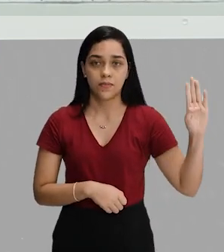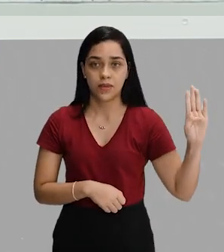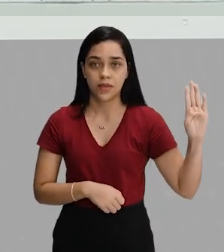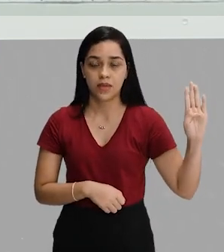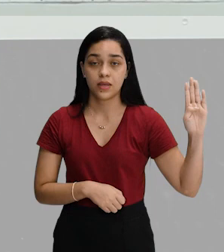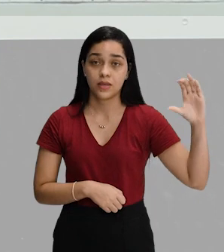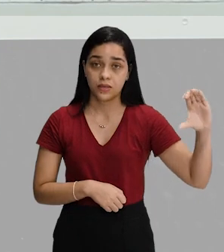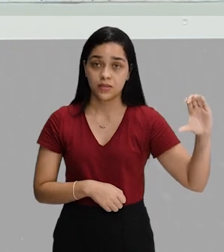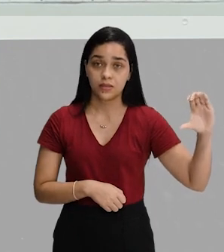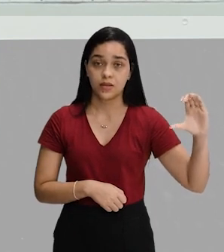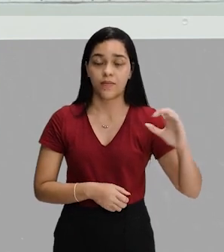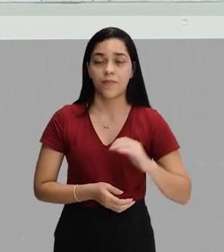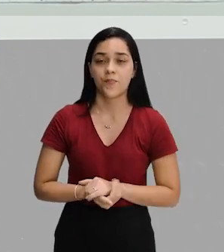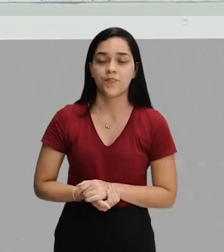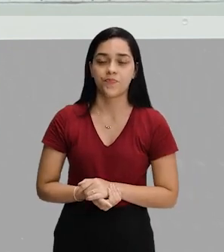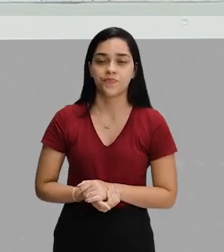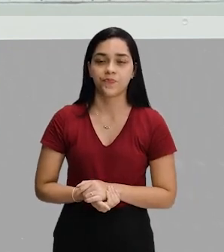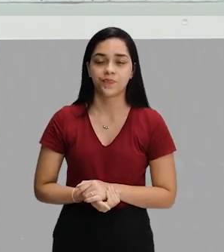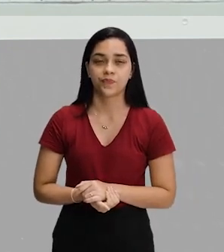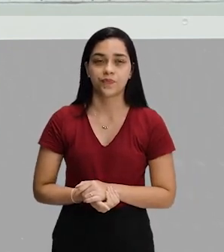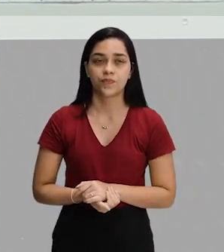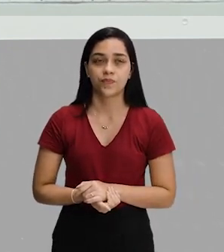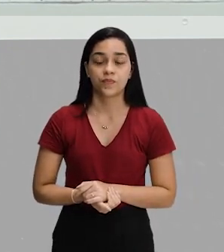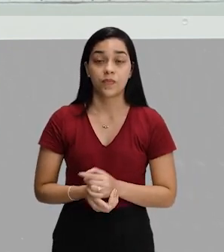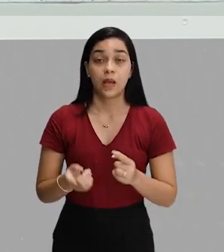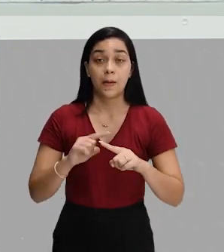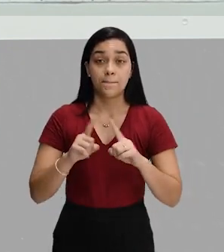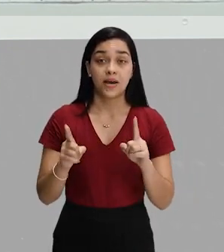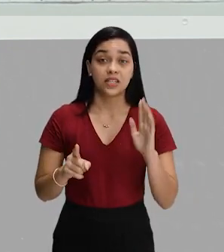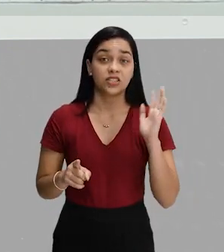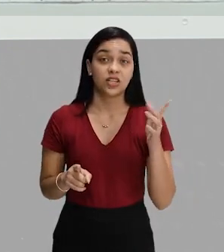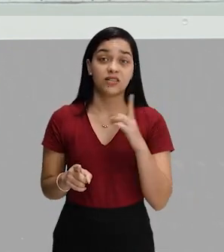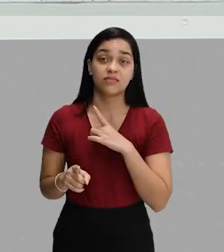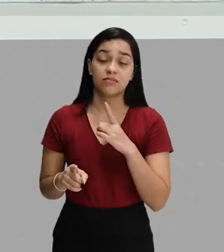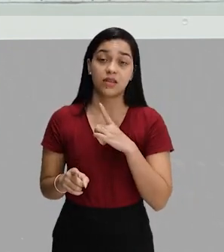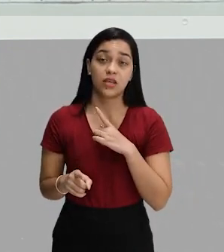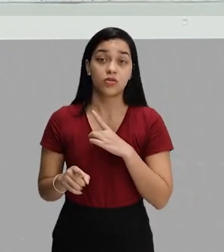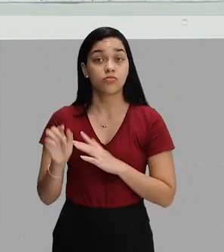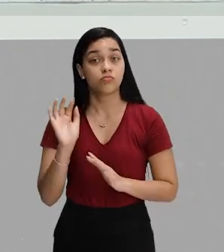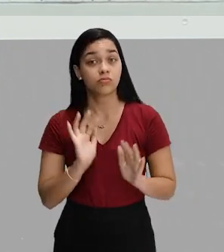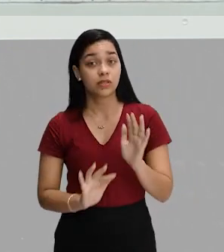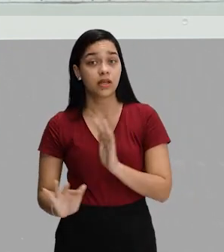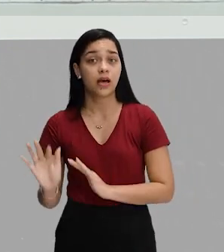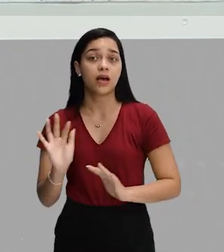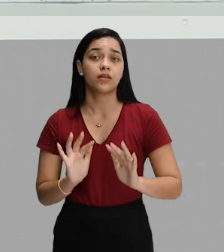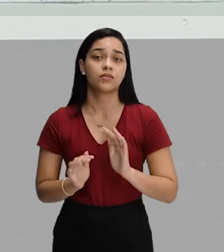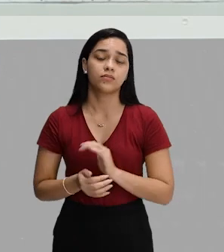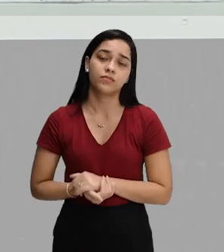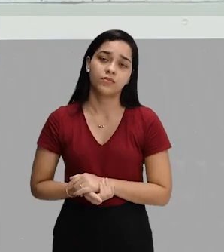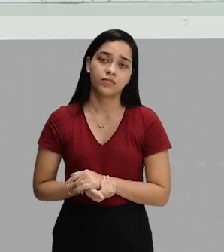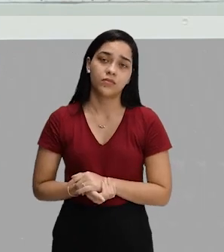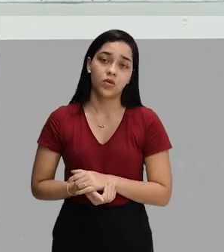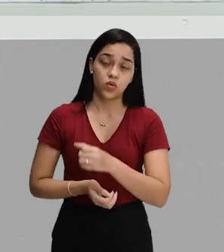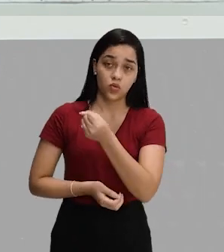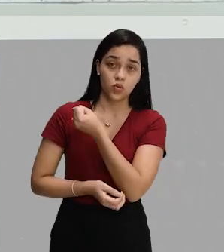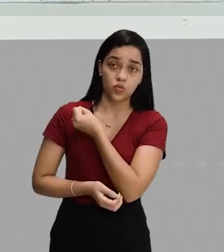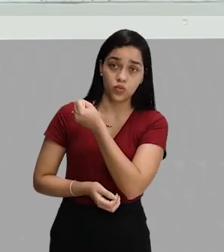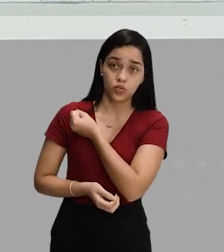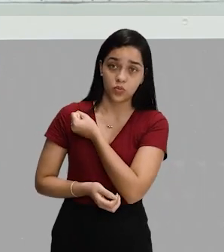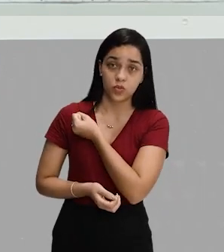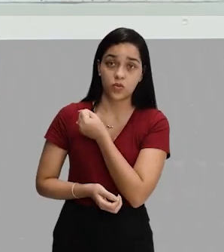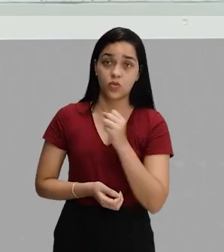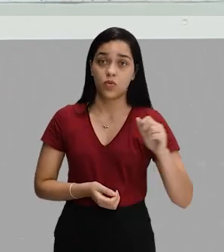B e C. Só que já vem logo uma restrição, vem um problema. Esse número aqui, ó, o